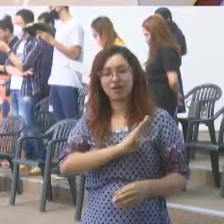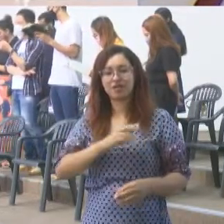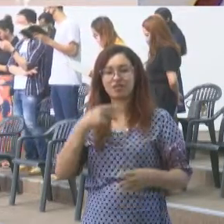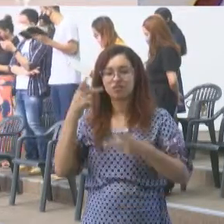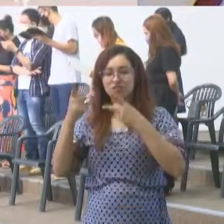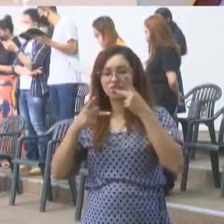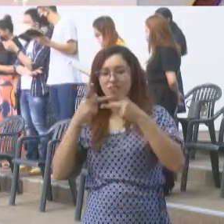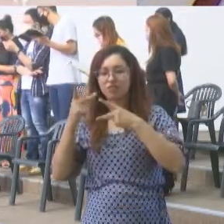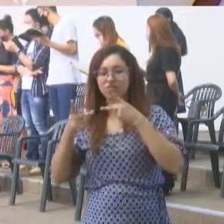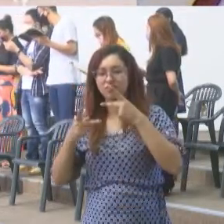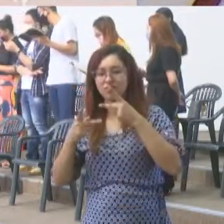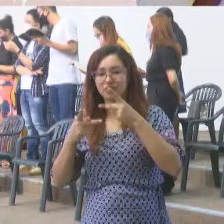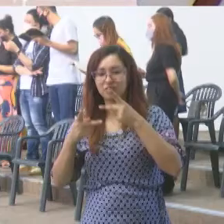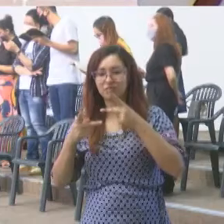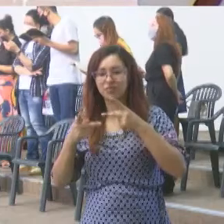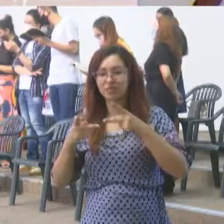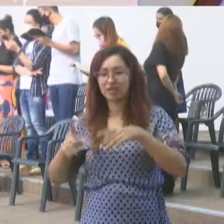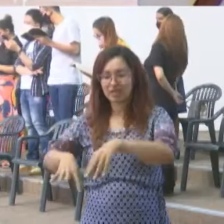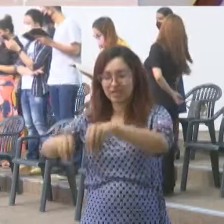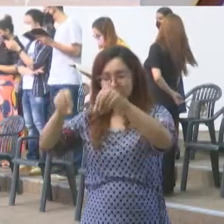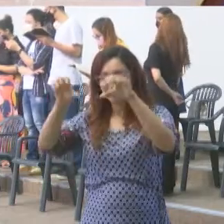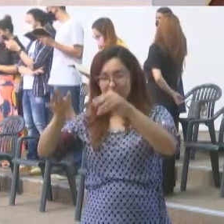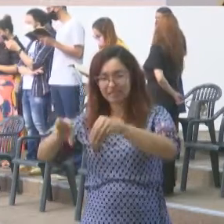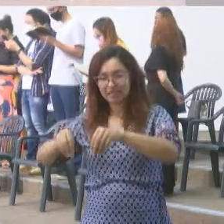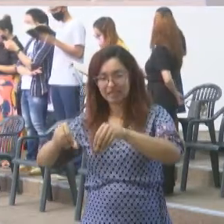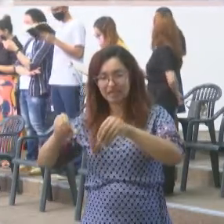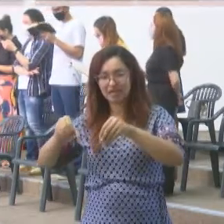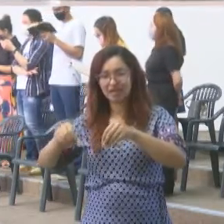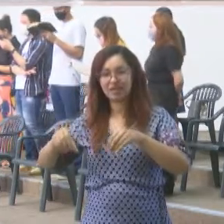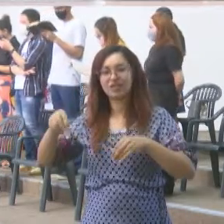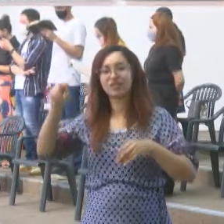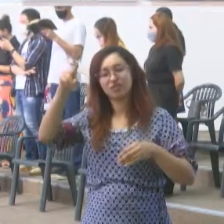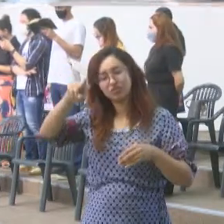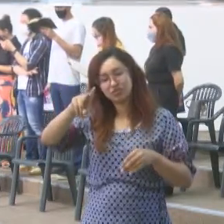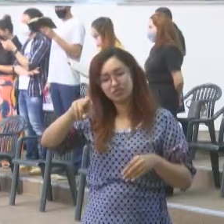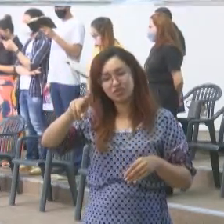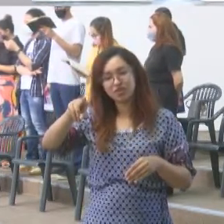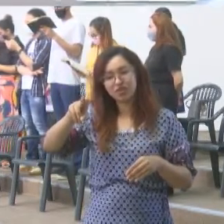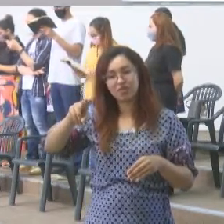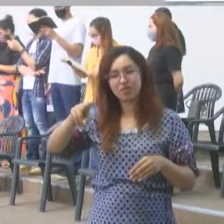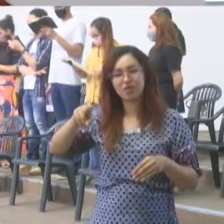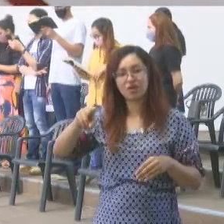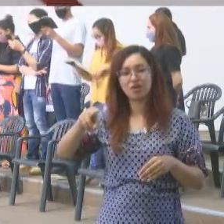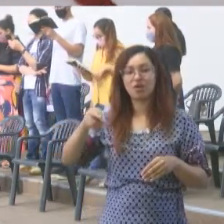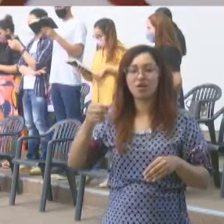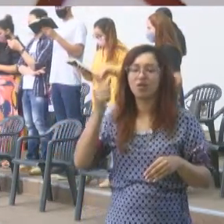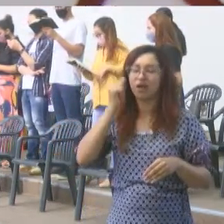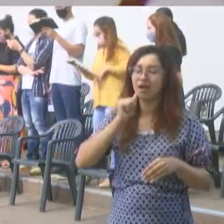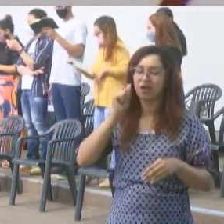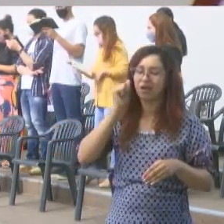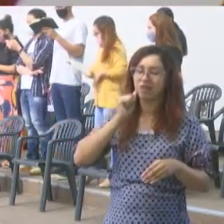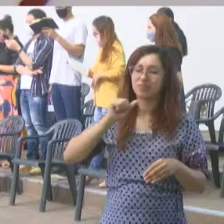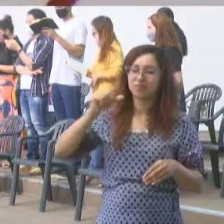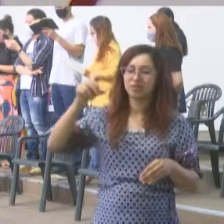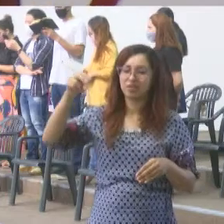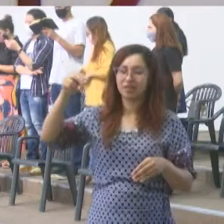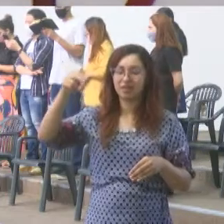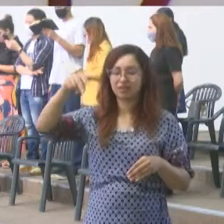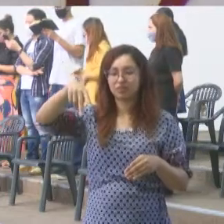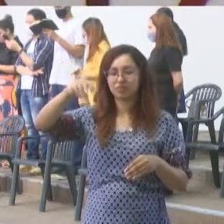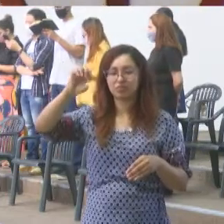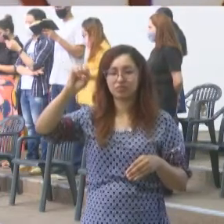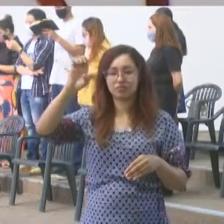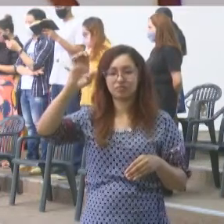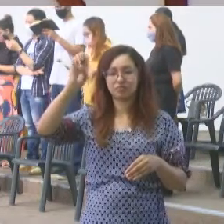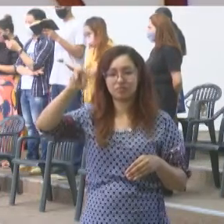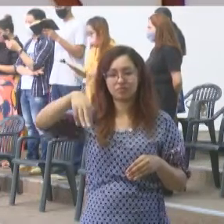Disse ao resgatador: aquela parte da terra que foi de Elimeleque, nosso irmão, Noemi, que tornou da terra dos moabitas, a tem